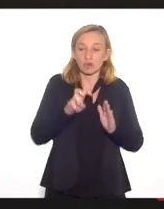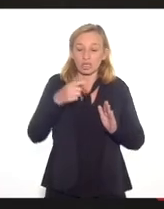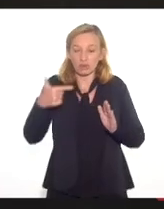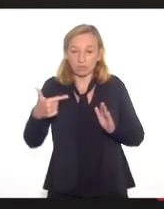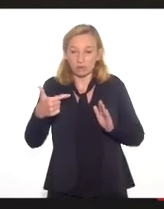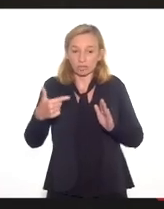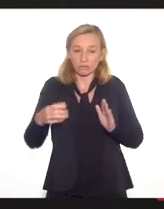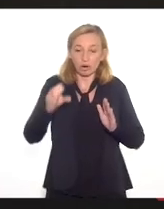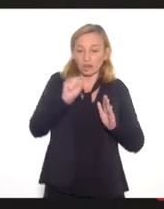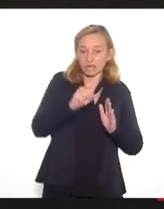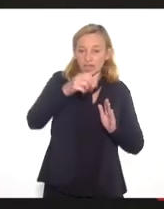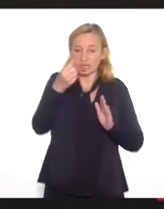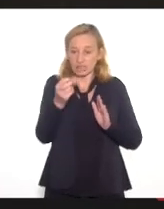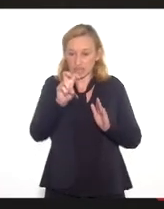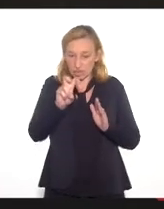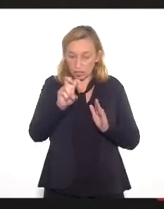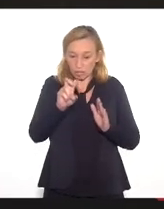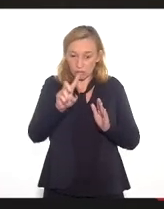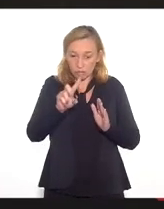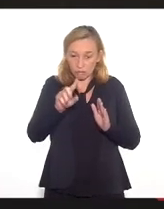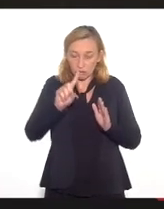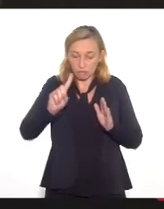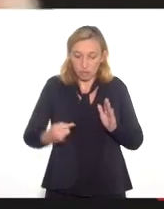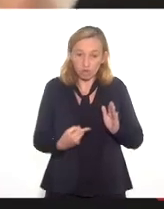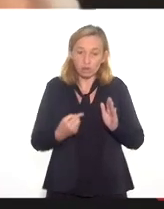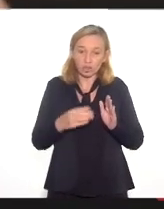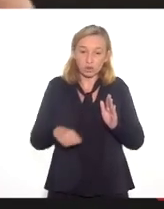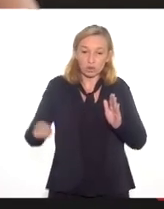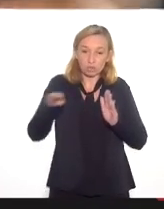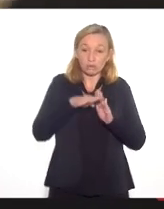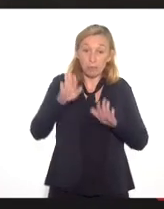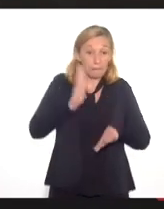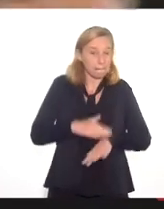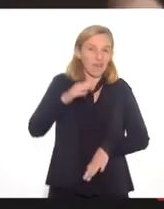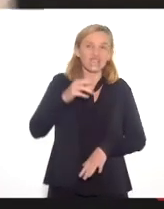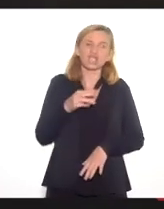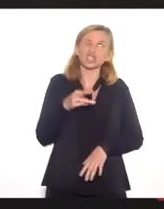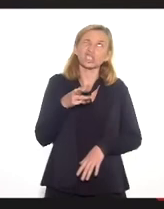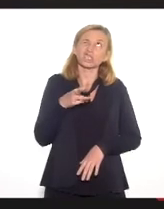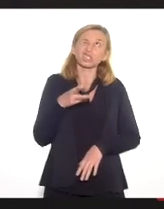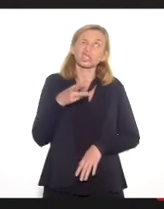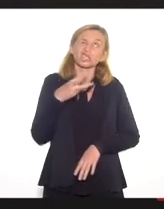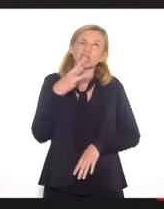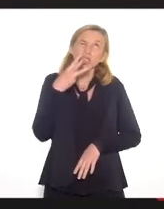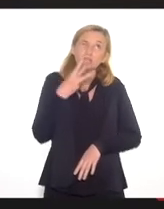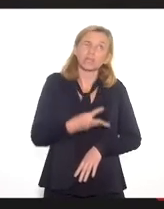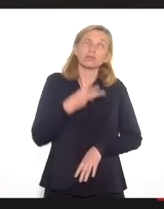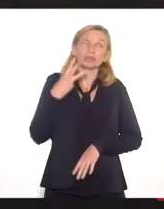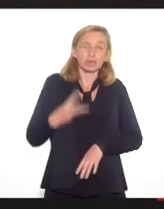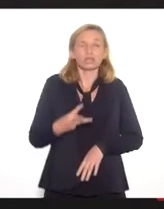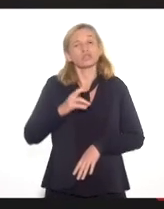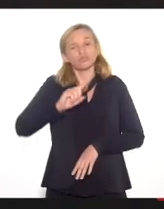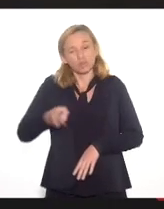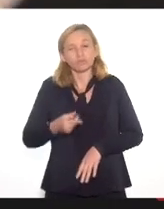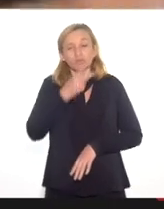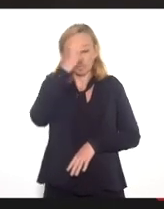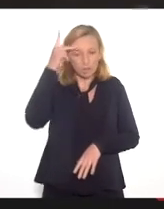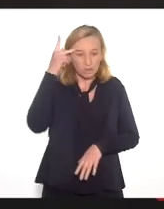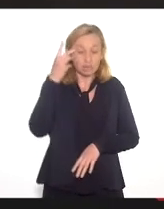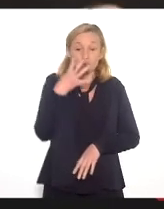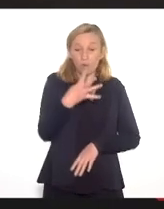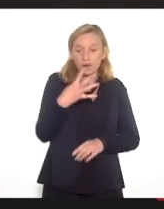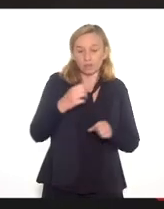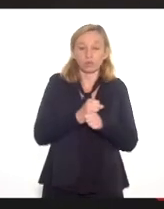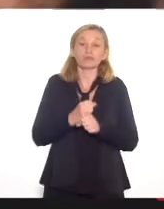85 milhões nós subimos mais de 30 subimos 33 milhões de pessoas em 4